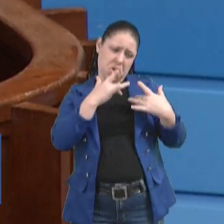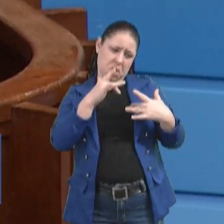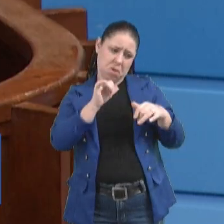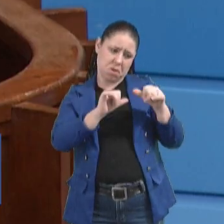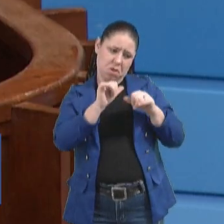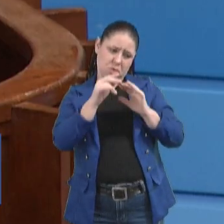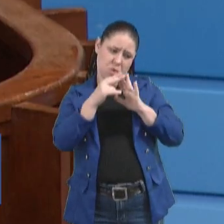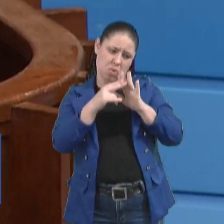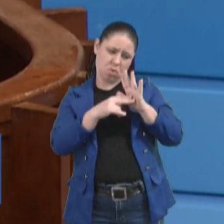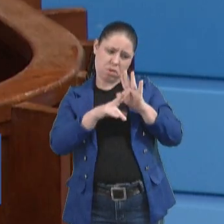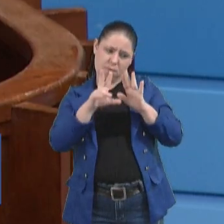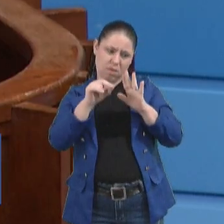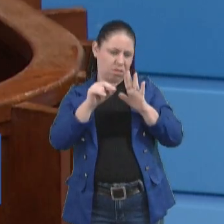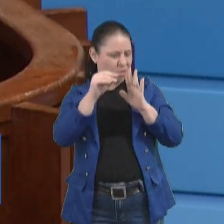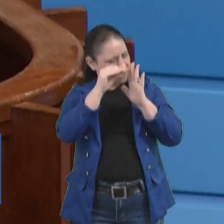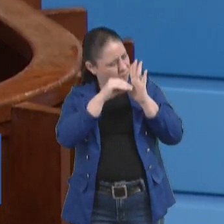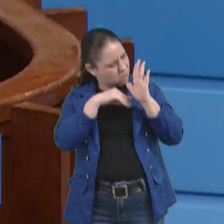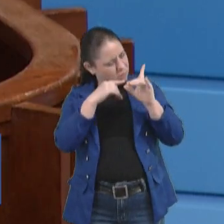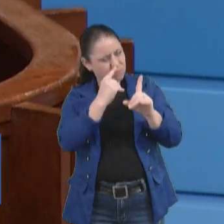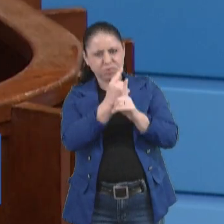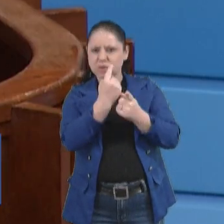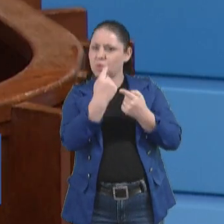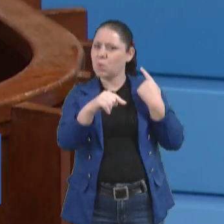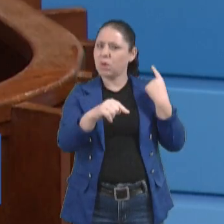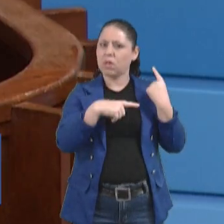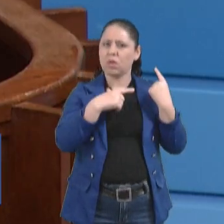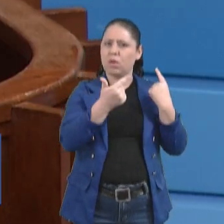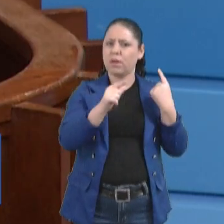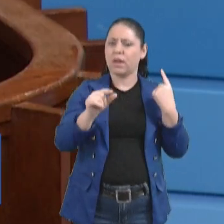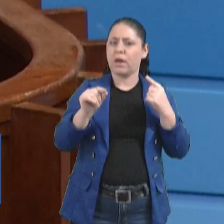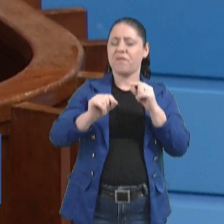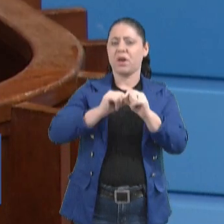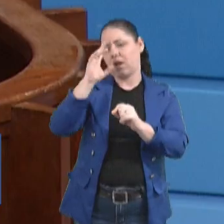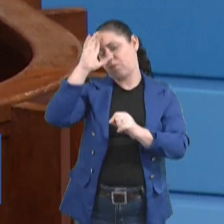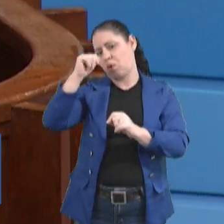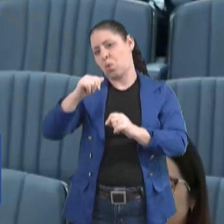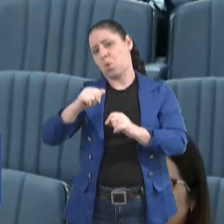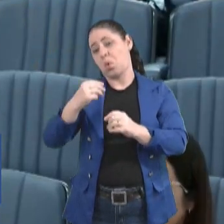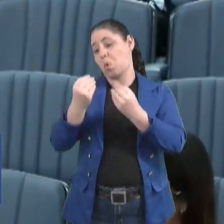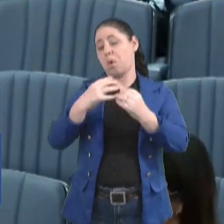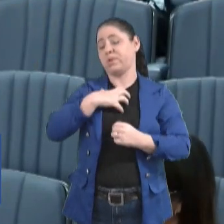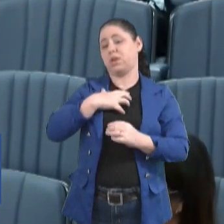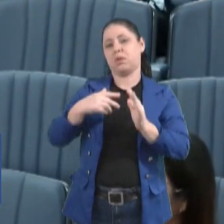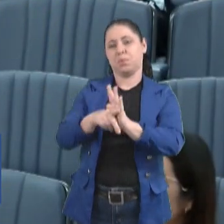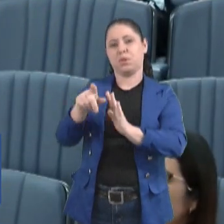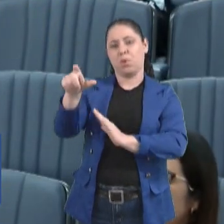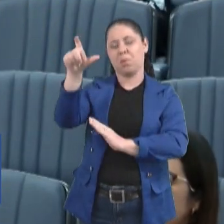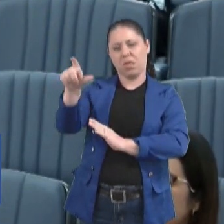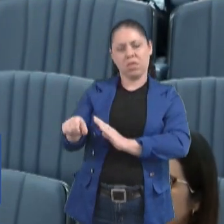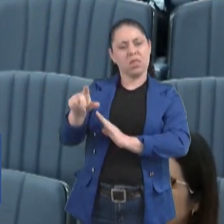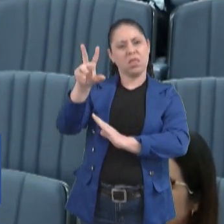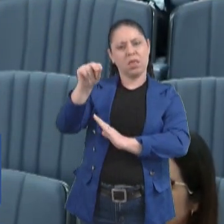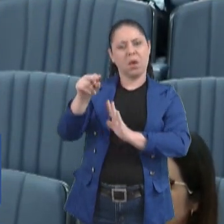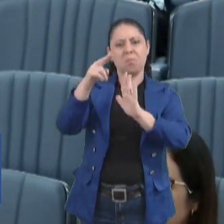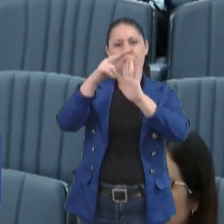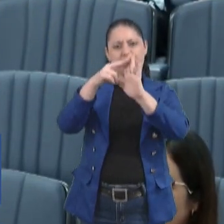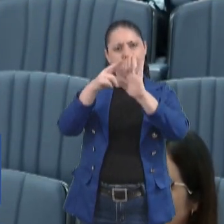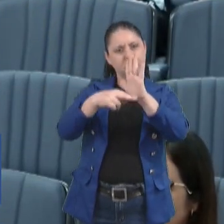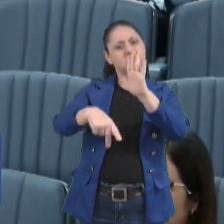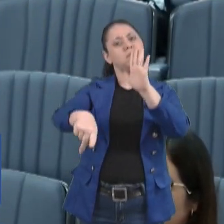em norma que não foi combinada, que não foi positivada, que não foi trazida